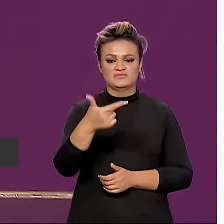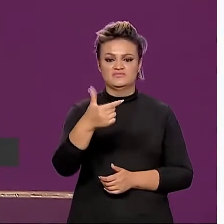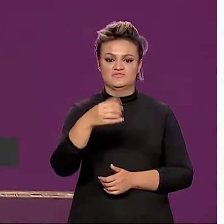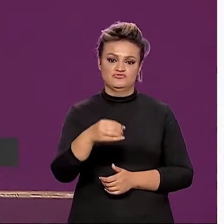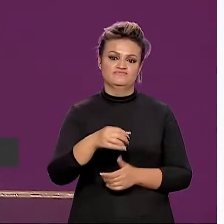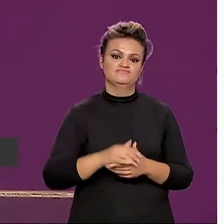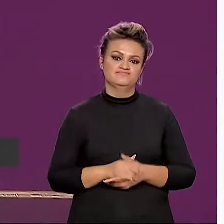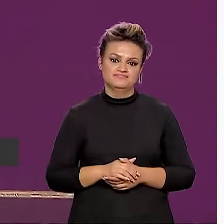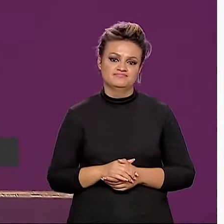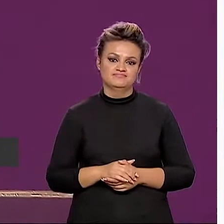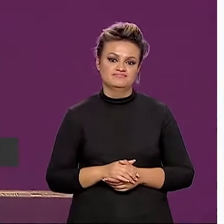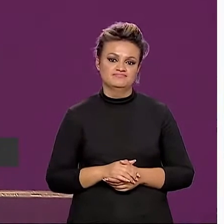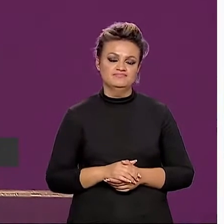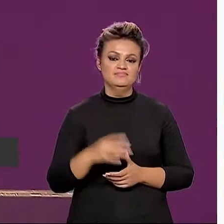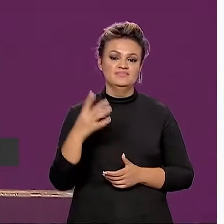1920.